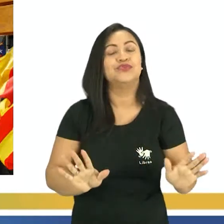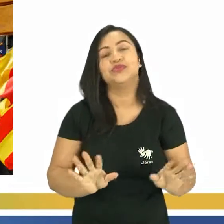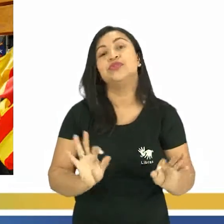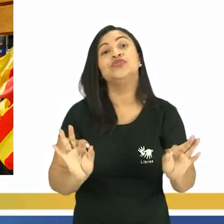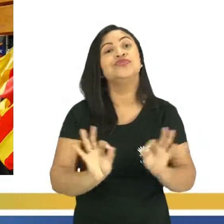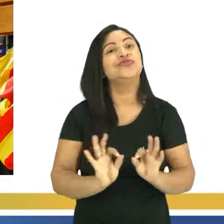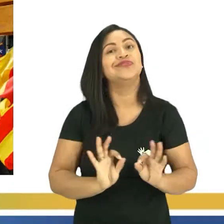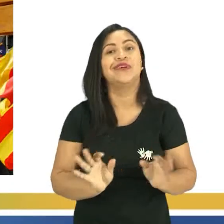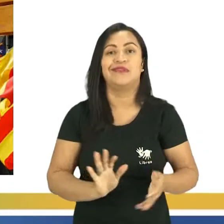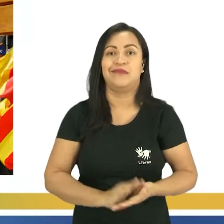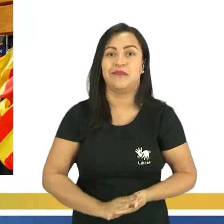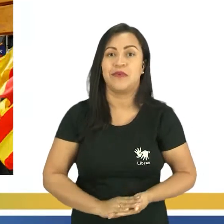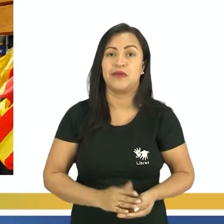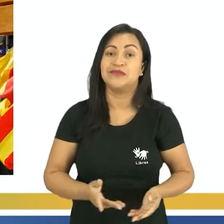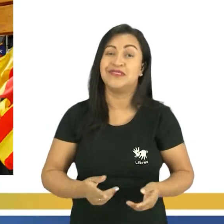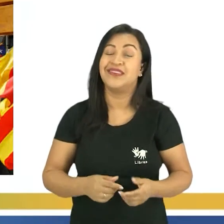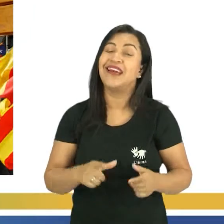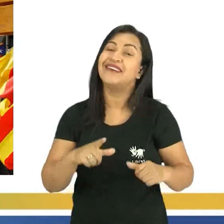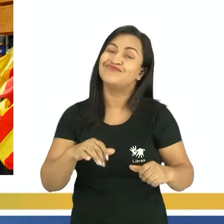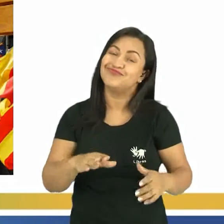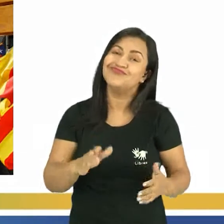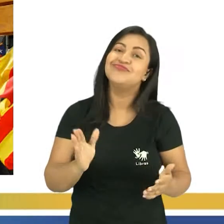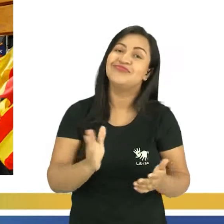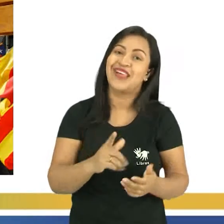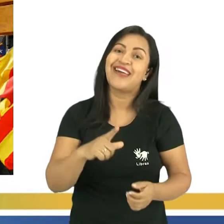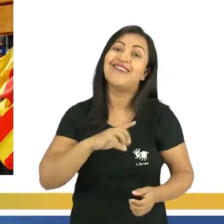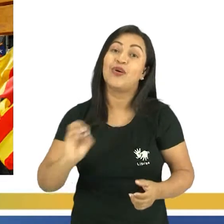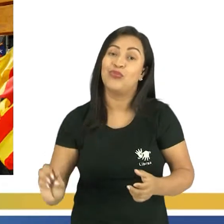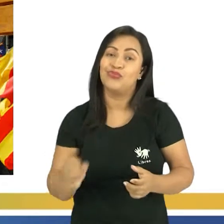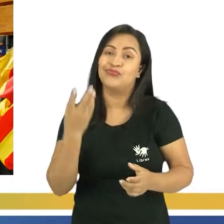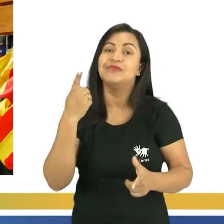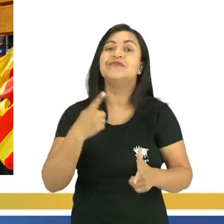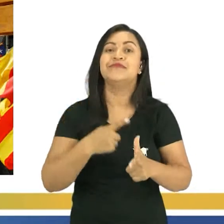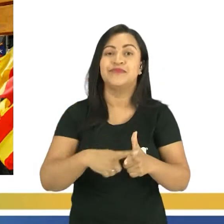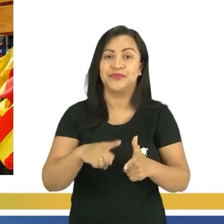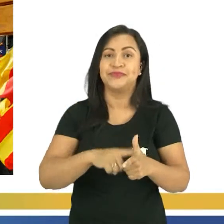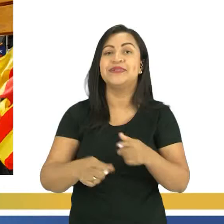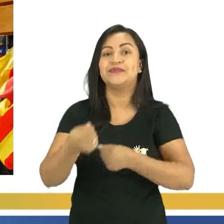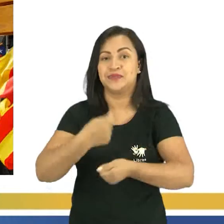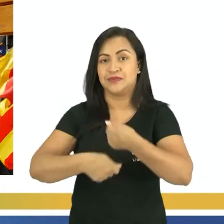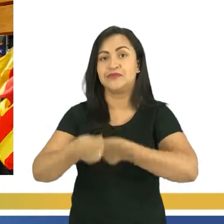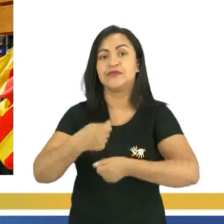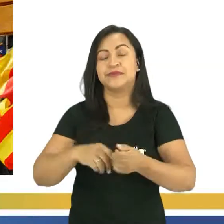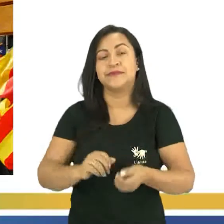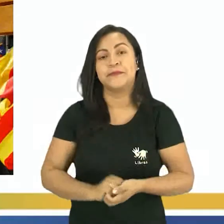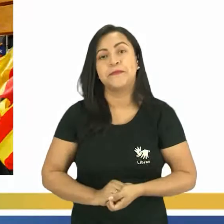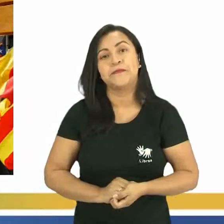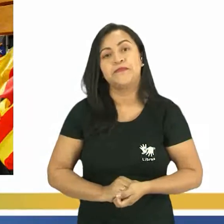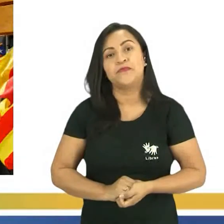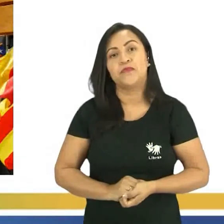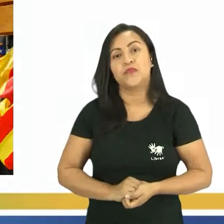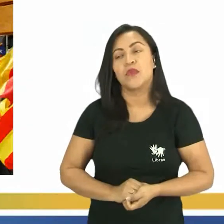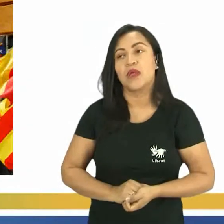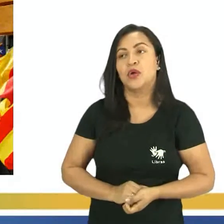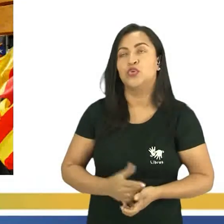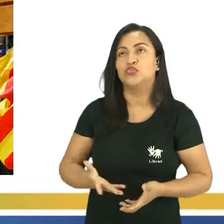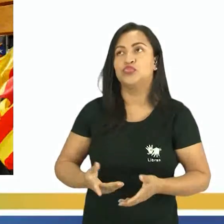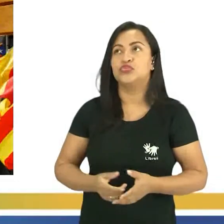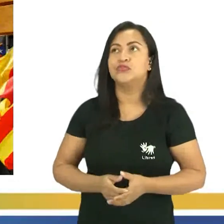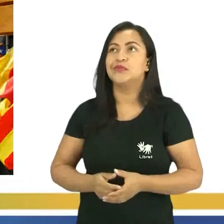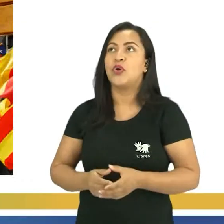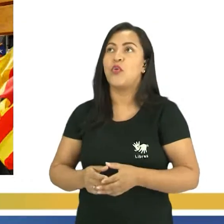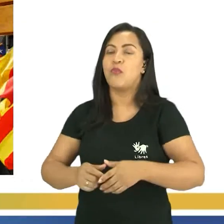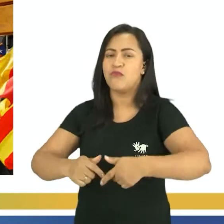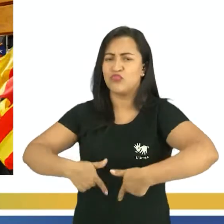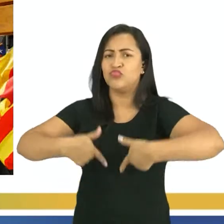também prejuízos a esses três países, a Escócia, o País de Gales e Irlanda do Norte. O mais recente movimento